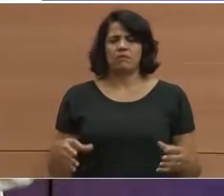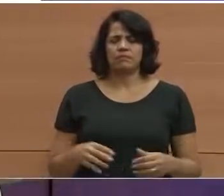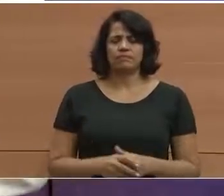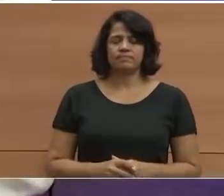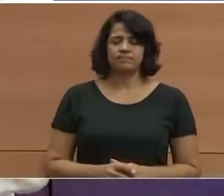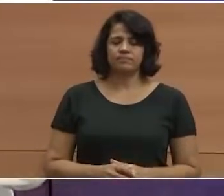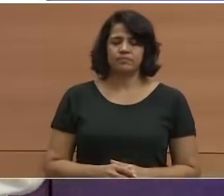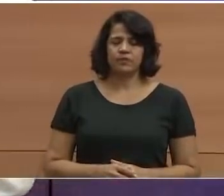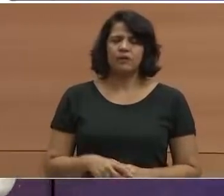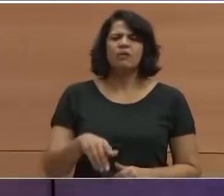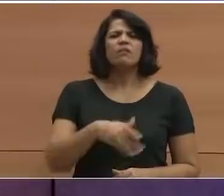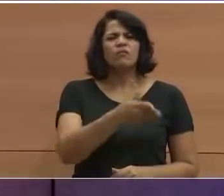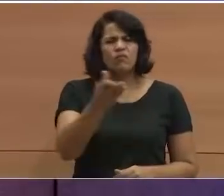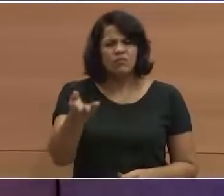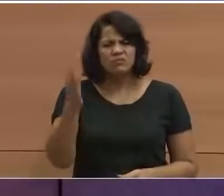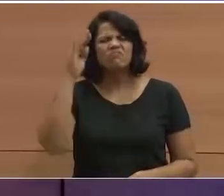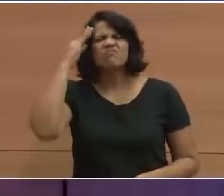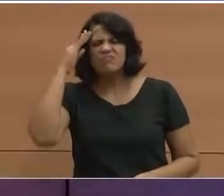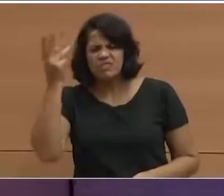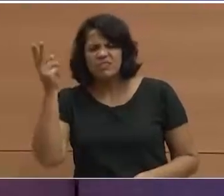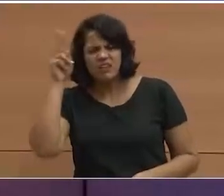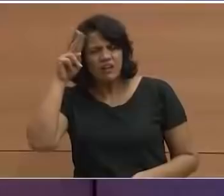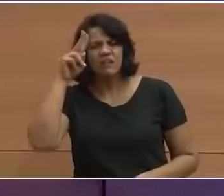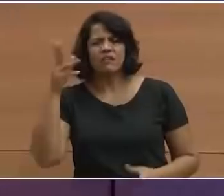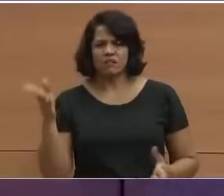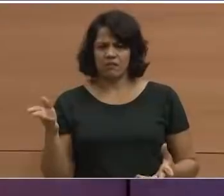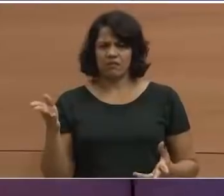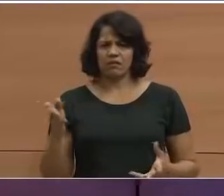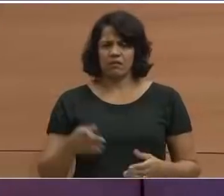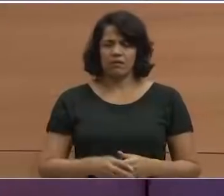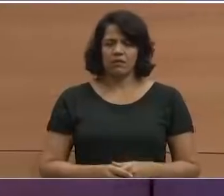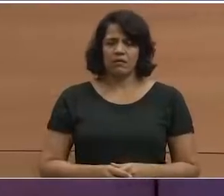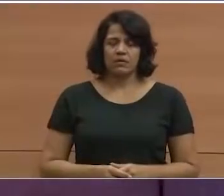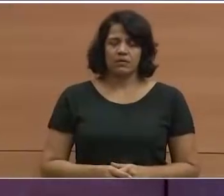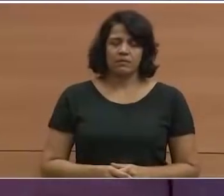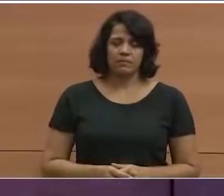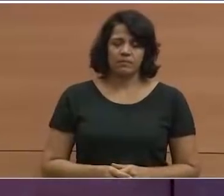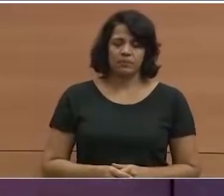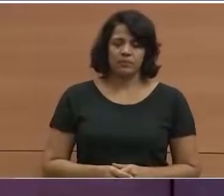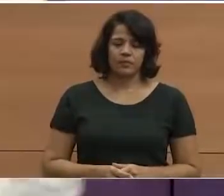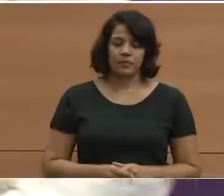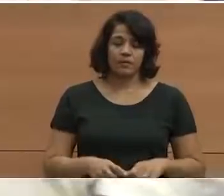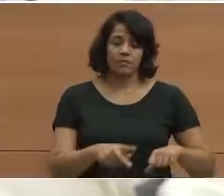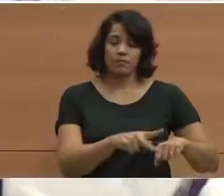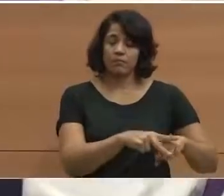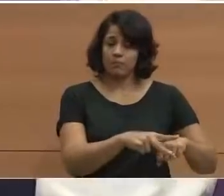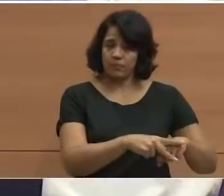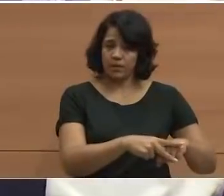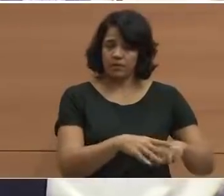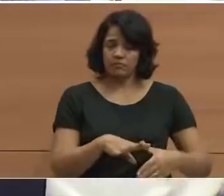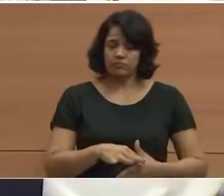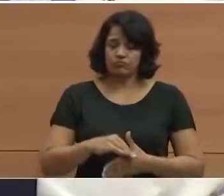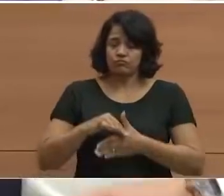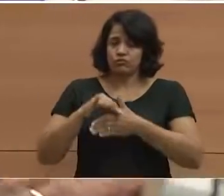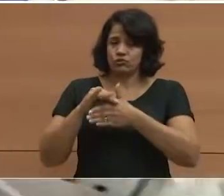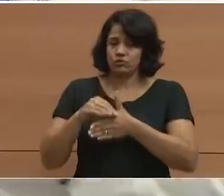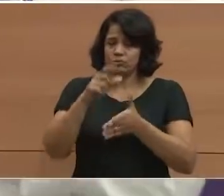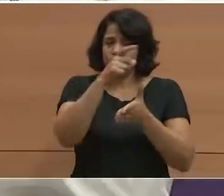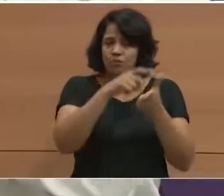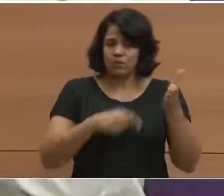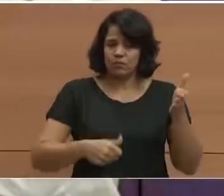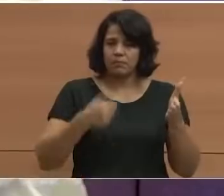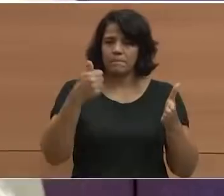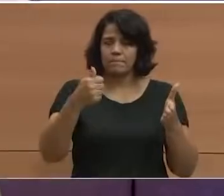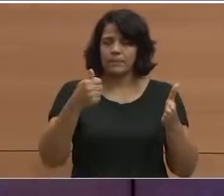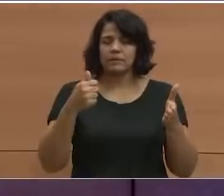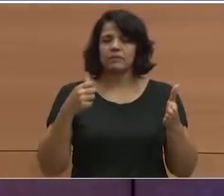Aí, o Senhor estava percebendo, ainda sob a liderança de Pedro, no capítulo 10 de Atos, Deus fez